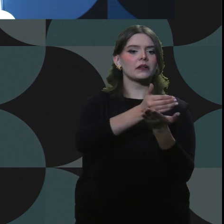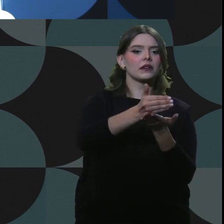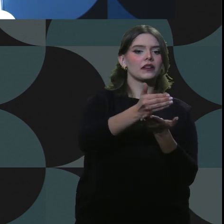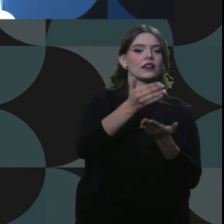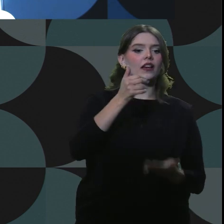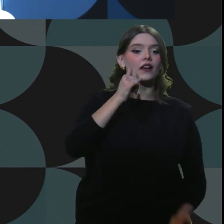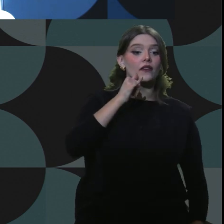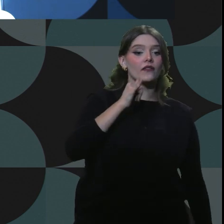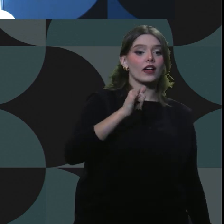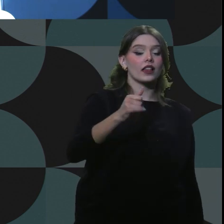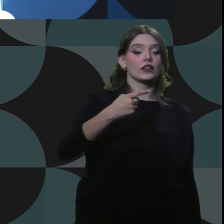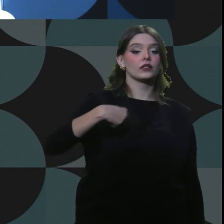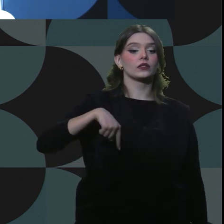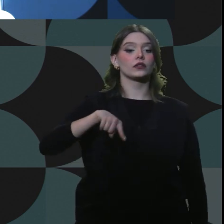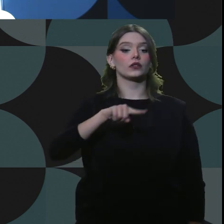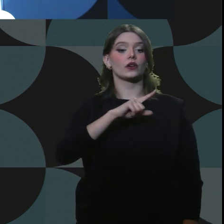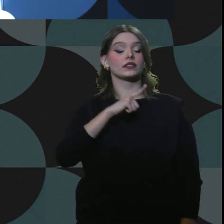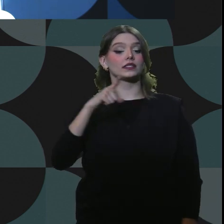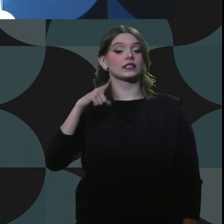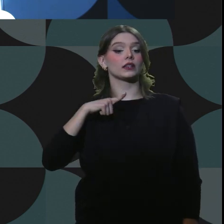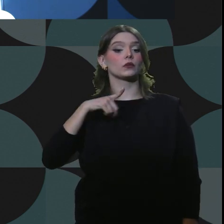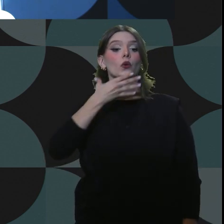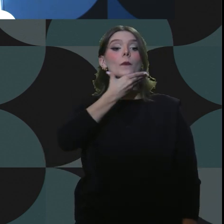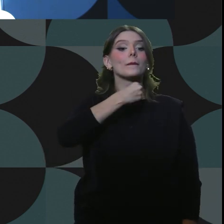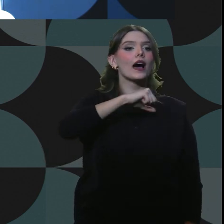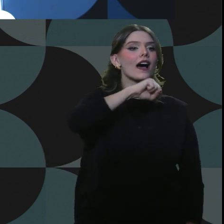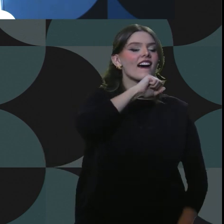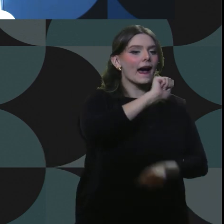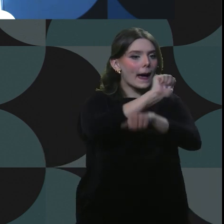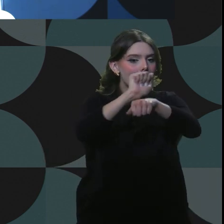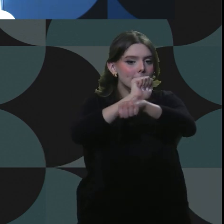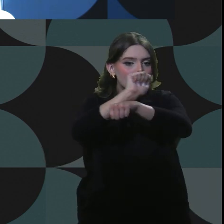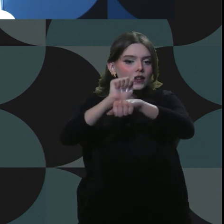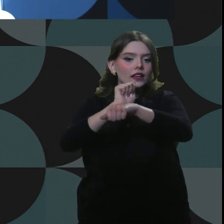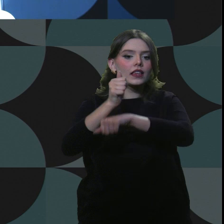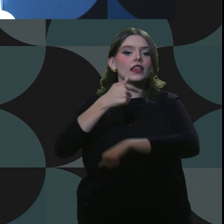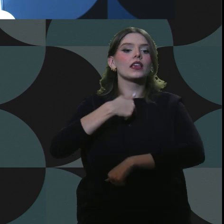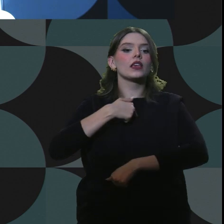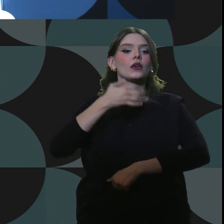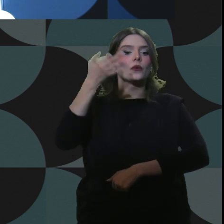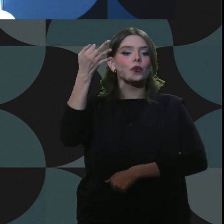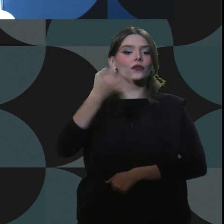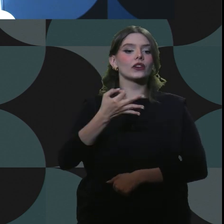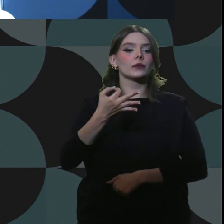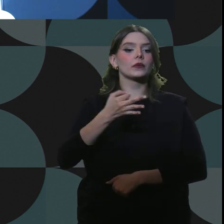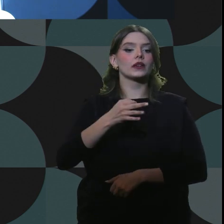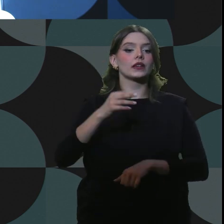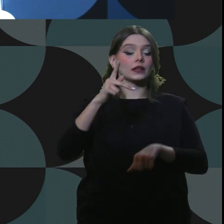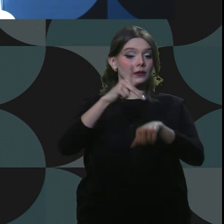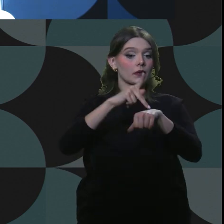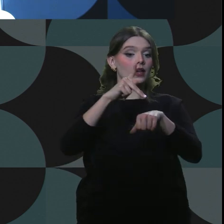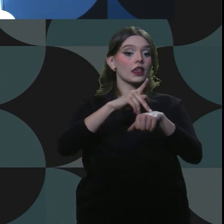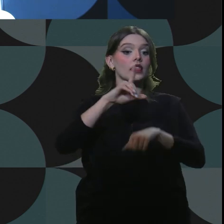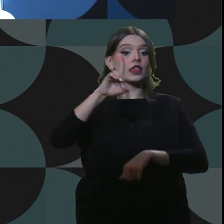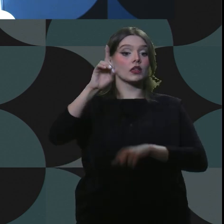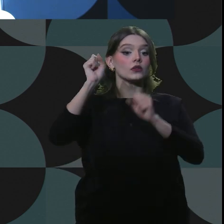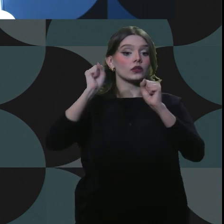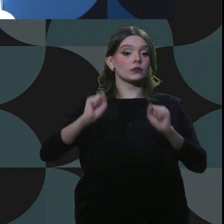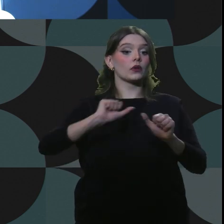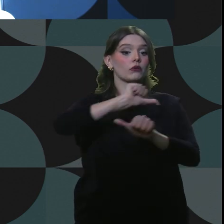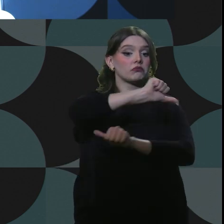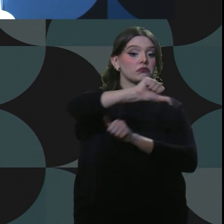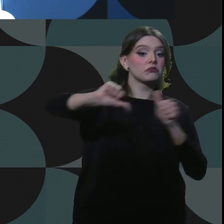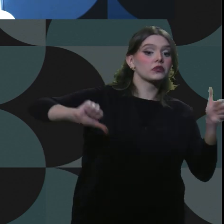vós mesmos: temos por pai a Abraão. Porque eu vos afirmo que destas pedras Deus pode suscitar filhos